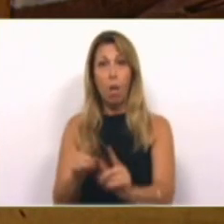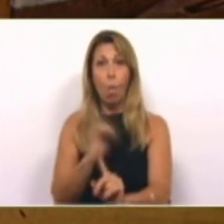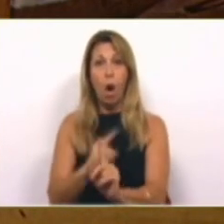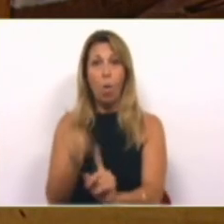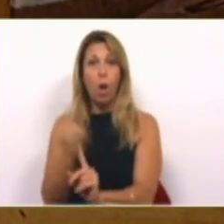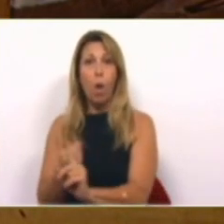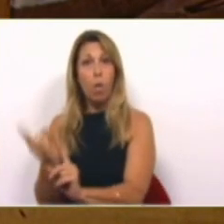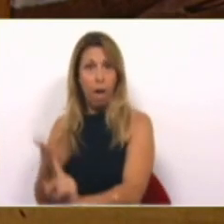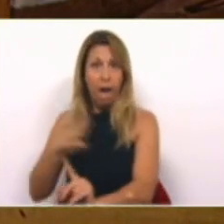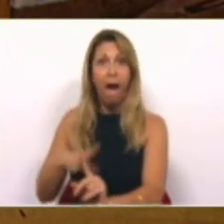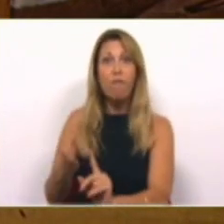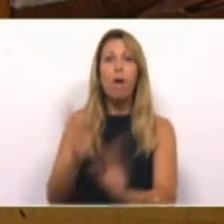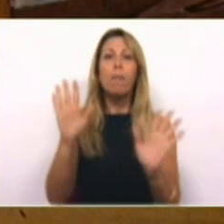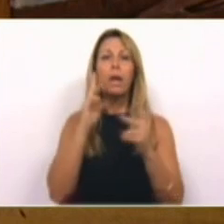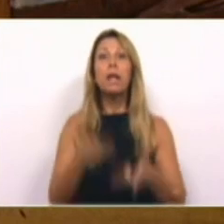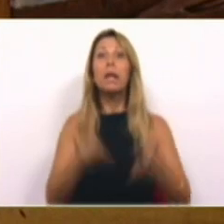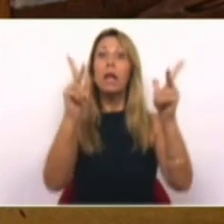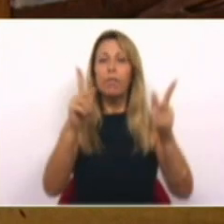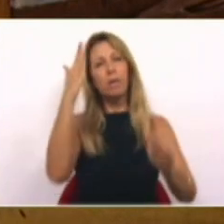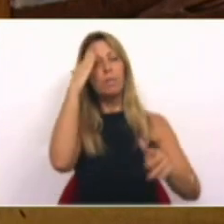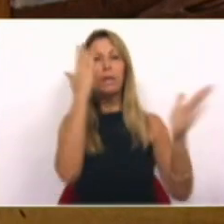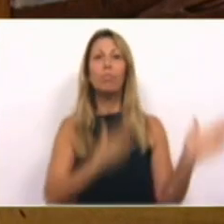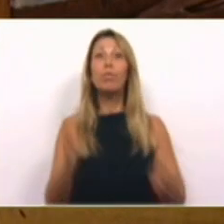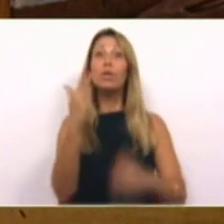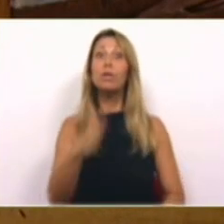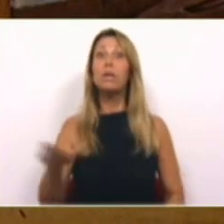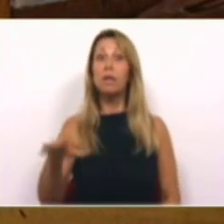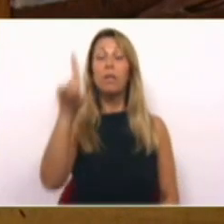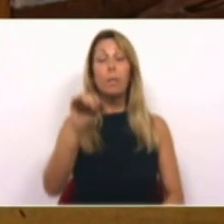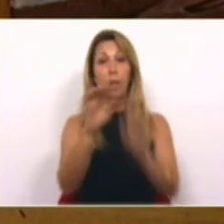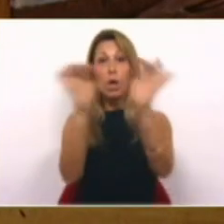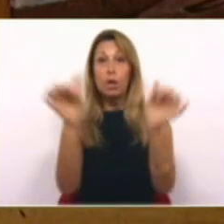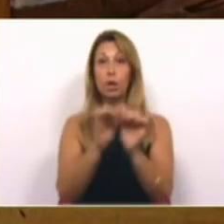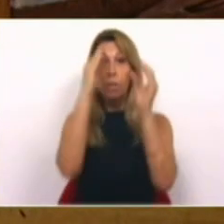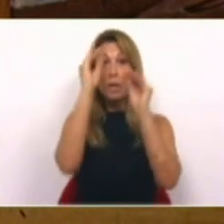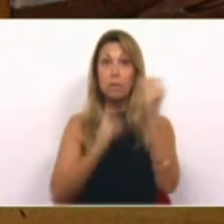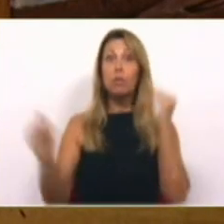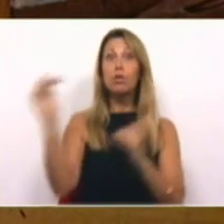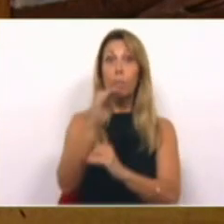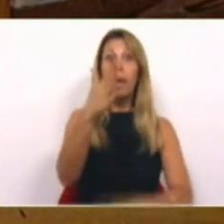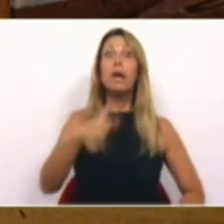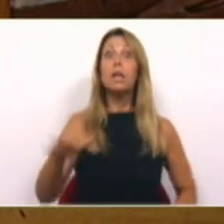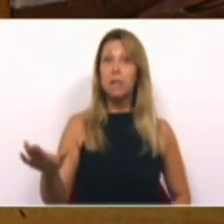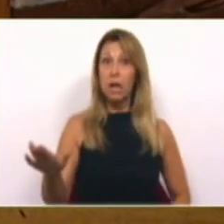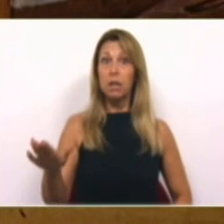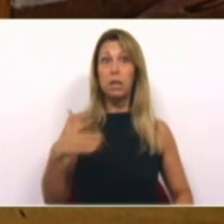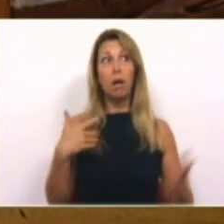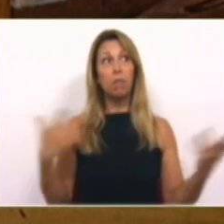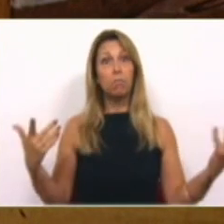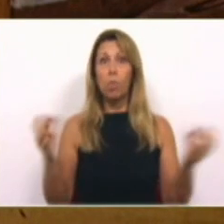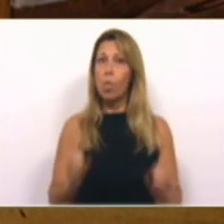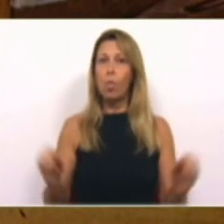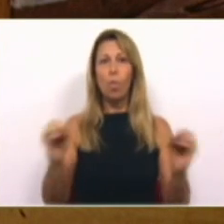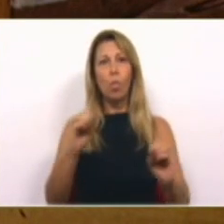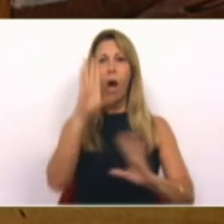sua capacidade de produção científica, mas também de um sistema de ensino superior e ciência liberto de precariedade